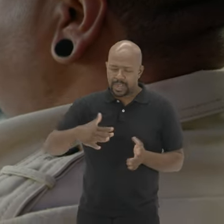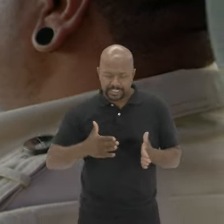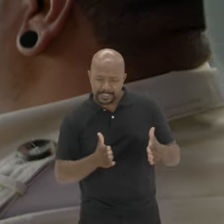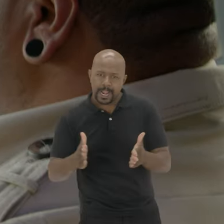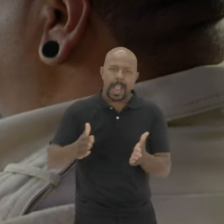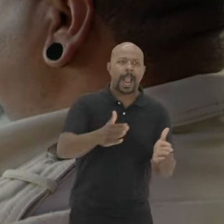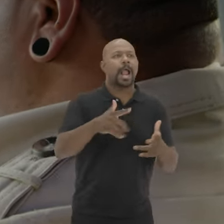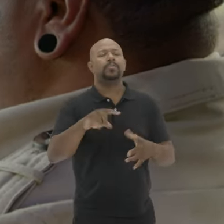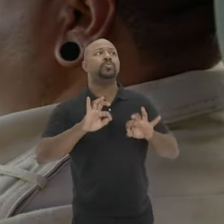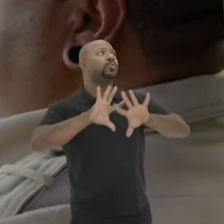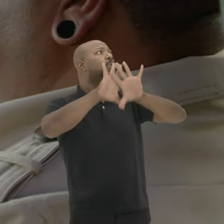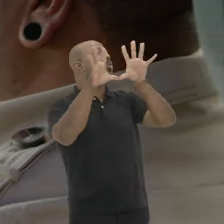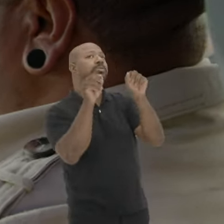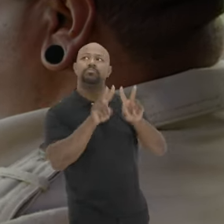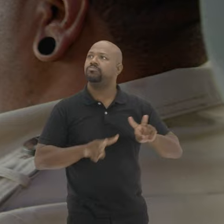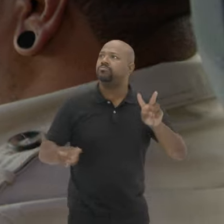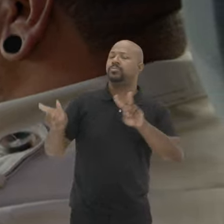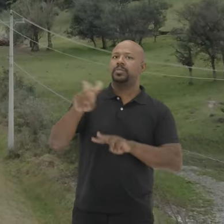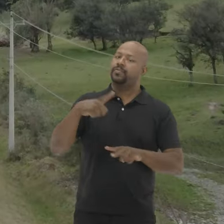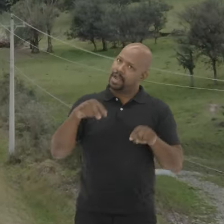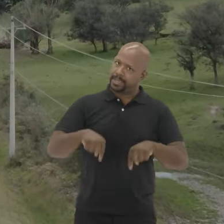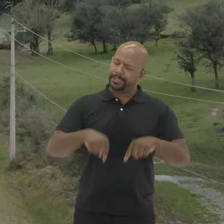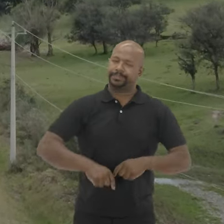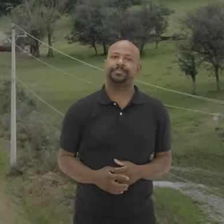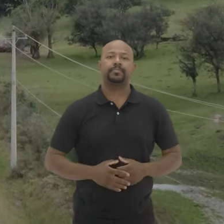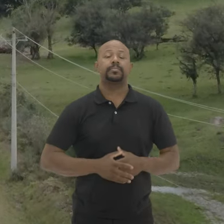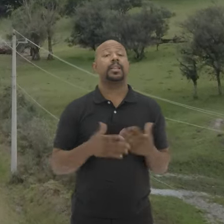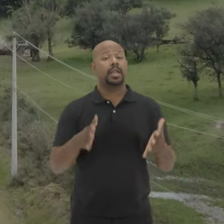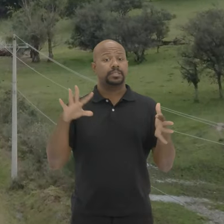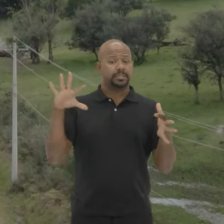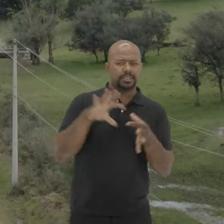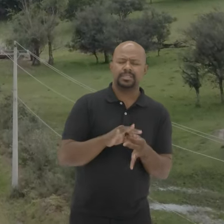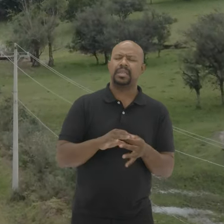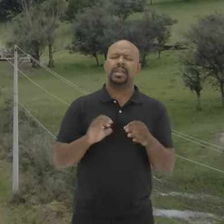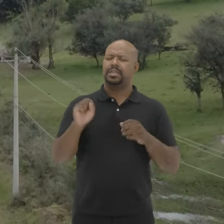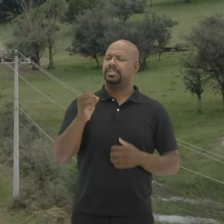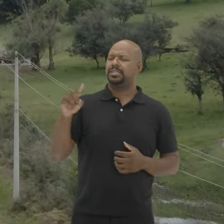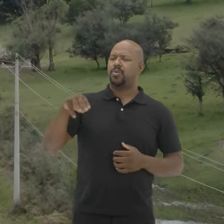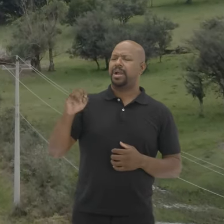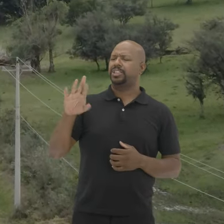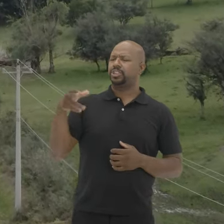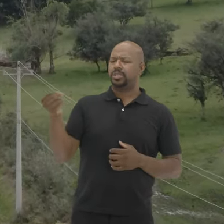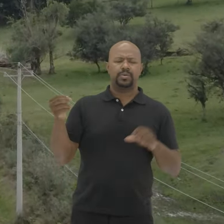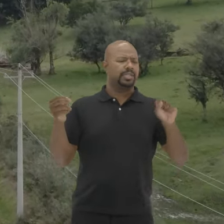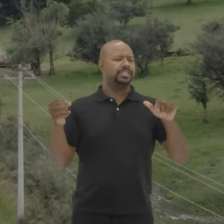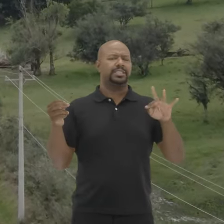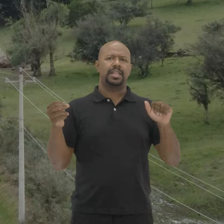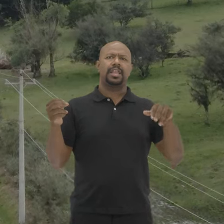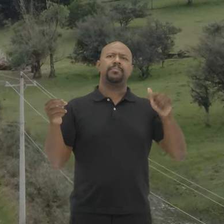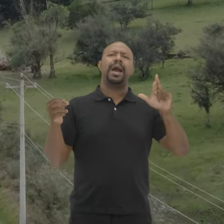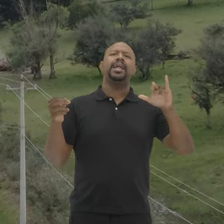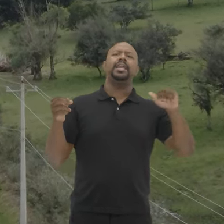esse trajeto com todo esse cenário que a gente tá percorrendo aqui e essa ligação entre São Martinho e Santa